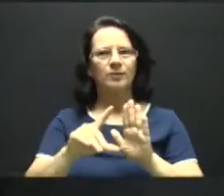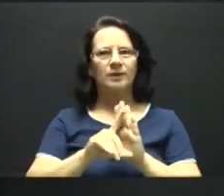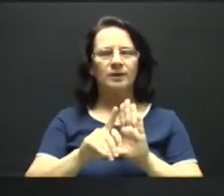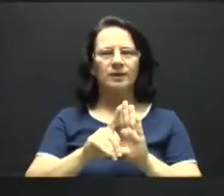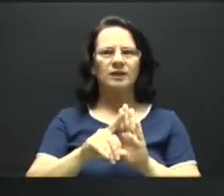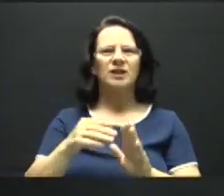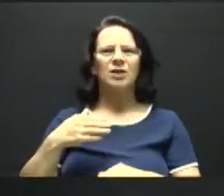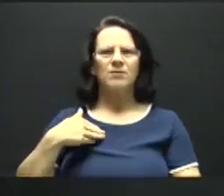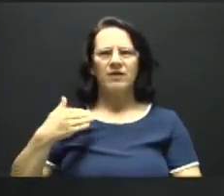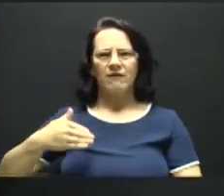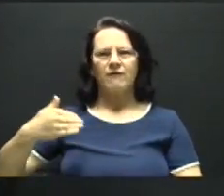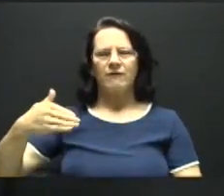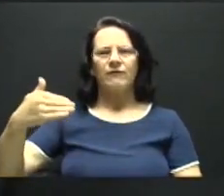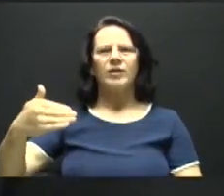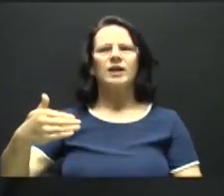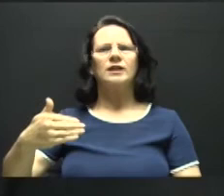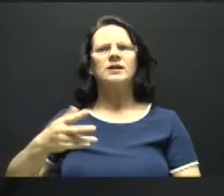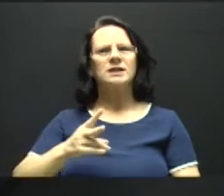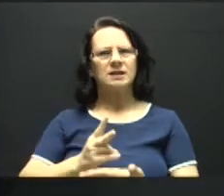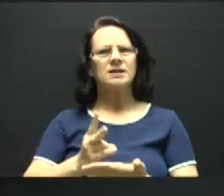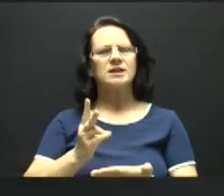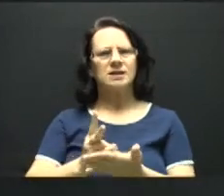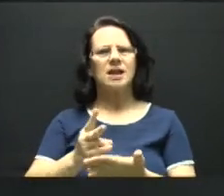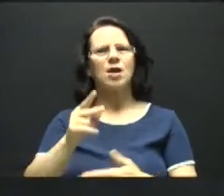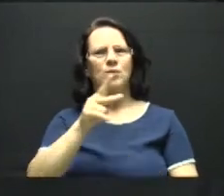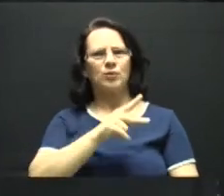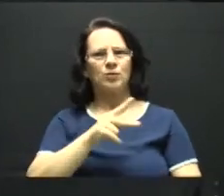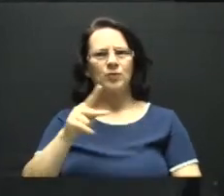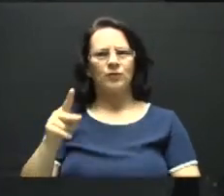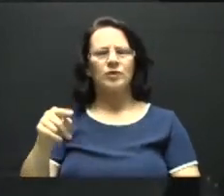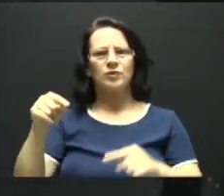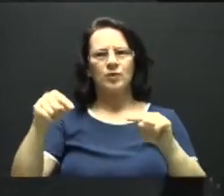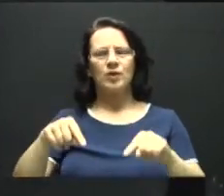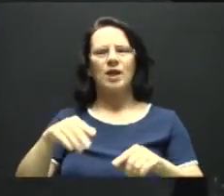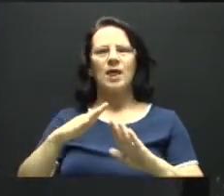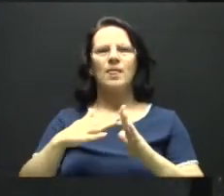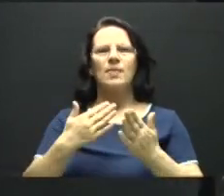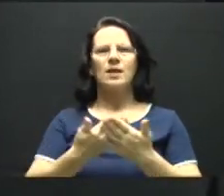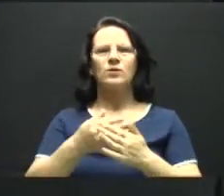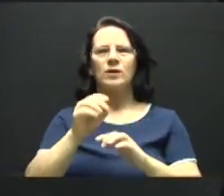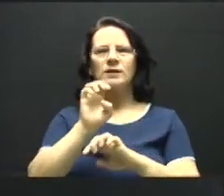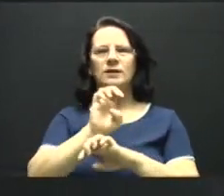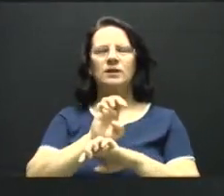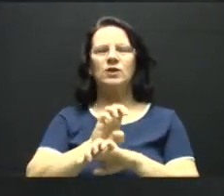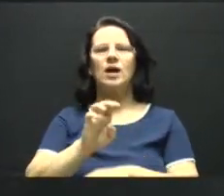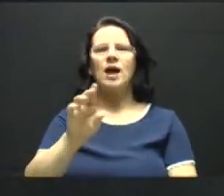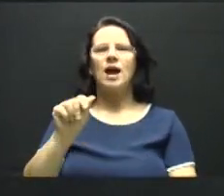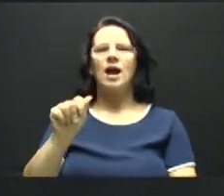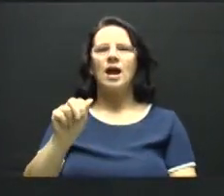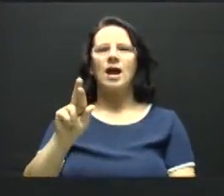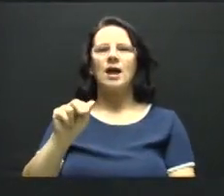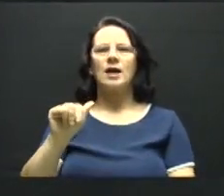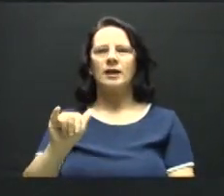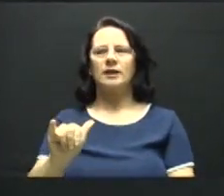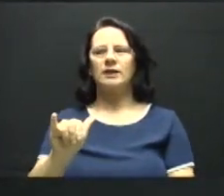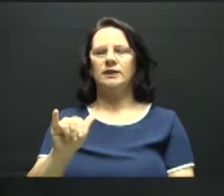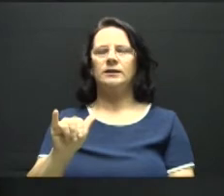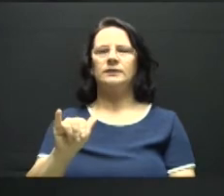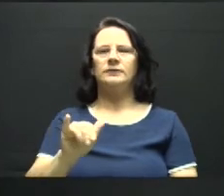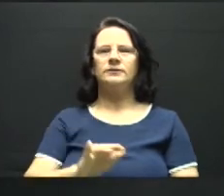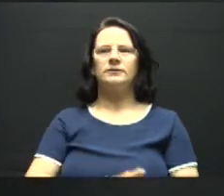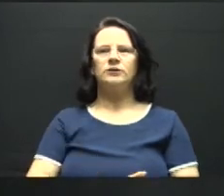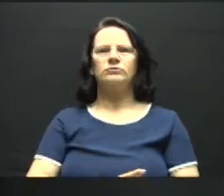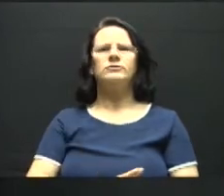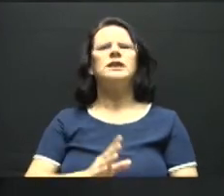cotidiano a estar em cubatão sou professor aqui na escola estadual professor ary de oliveira garcia então